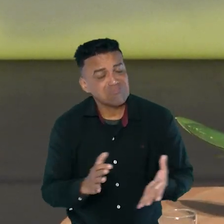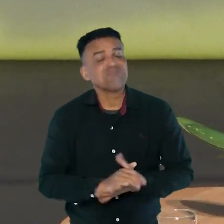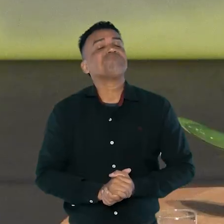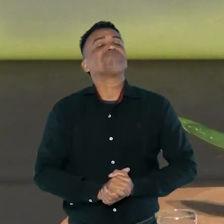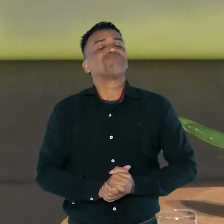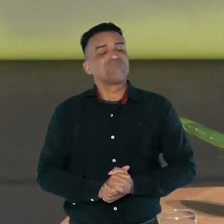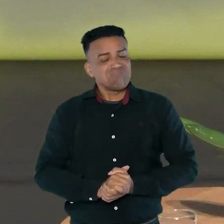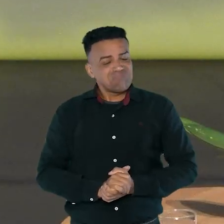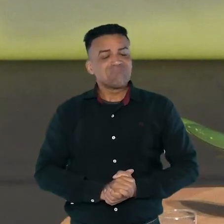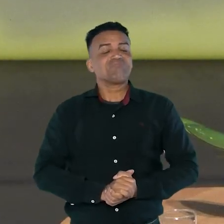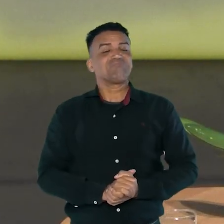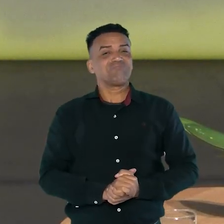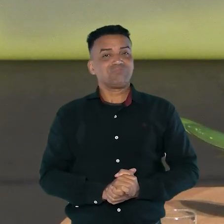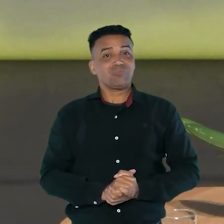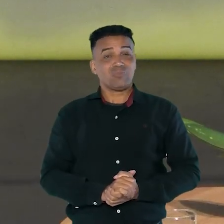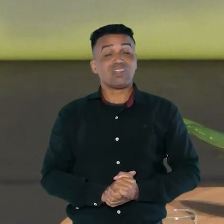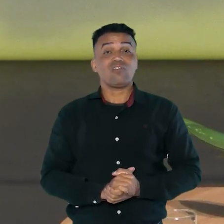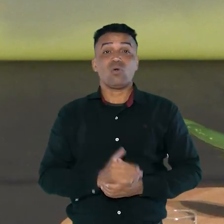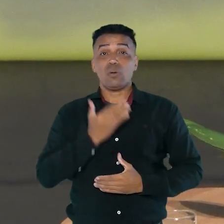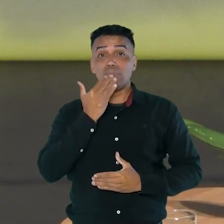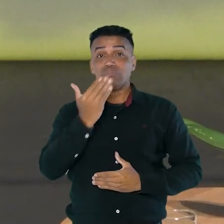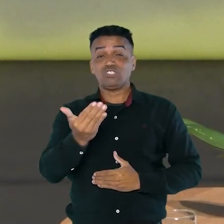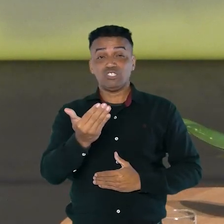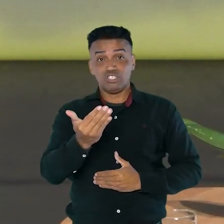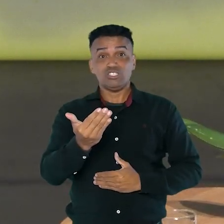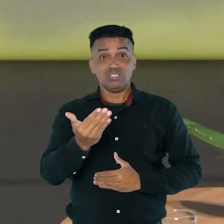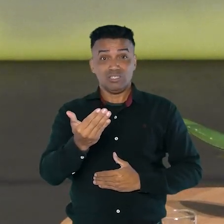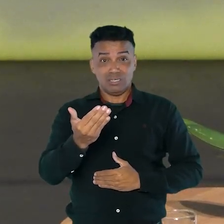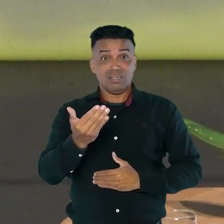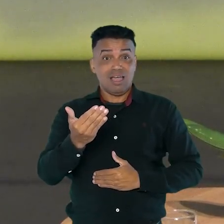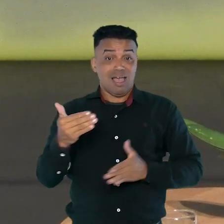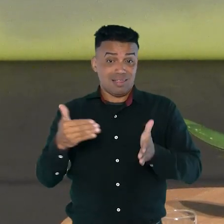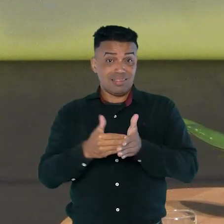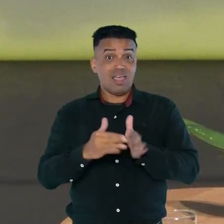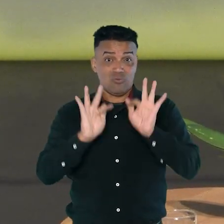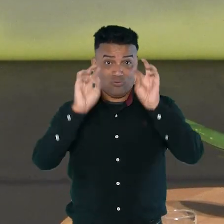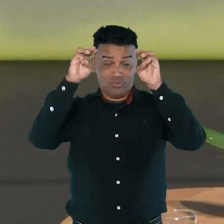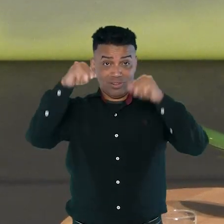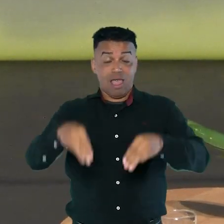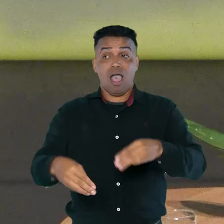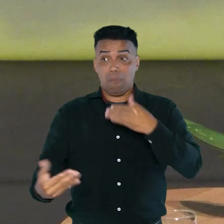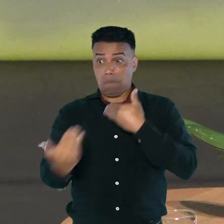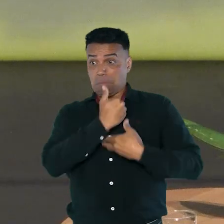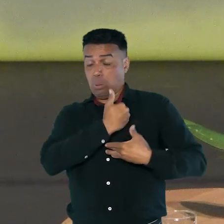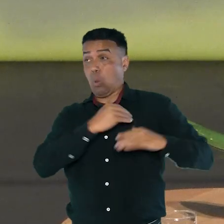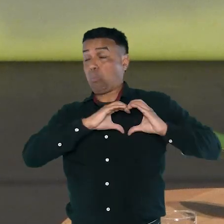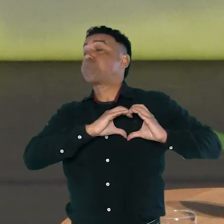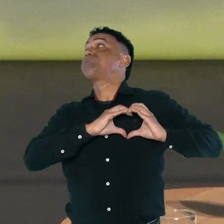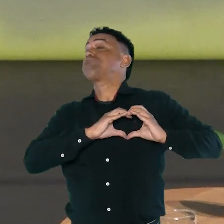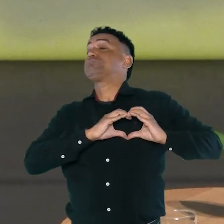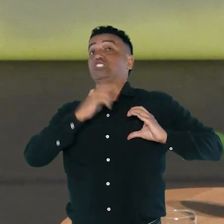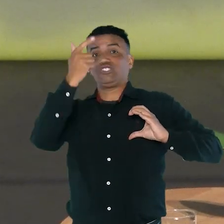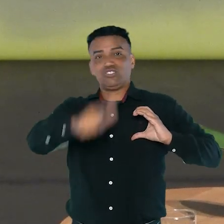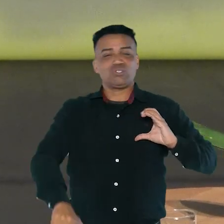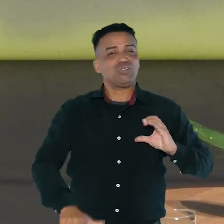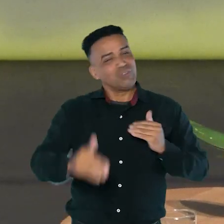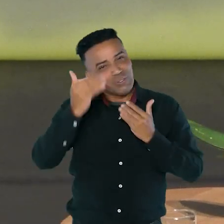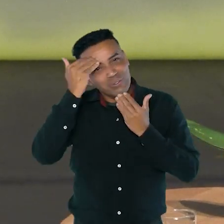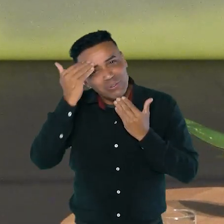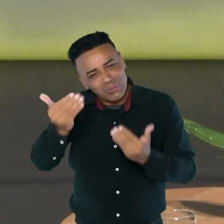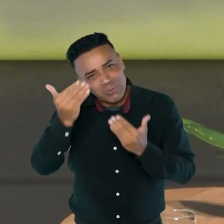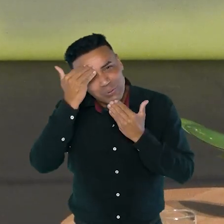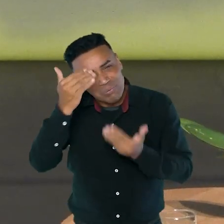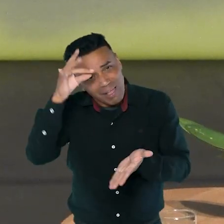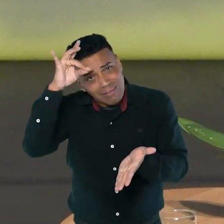e também se senta. Eu vou pedir pra ela arrancar mais. Daqui até o final tem muitos atravessamentos. Obrigada,